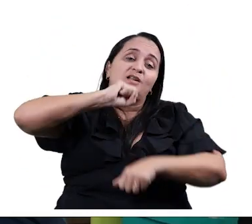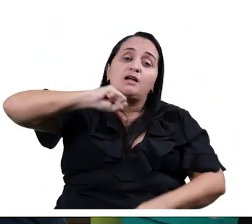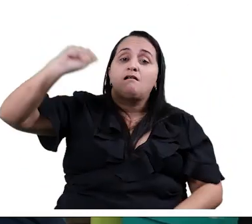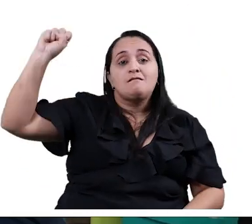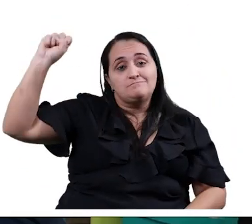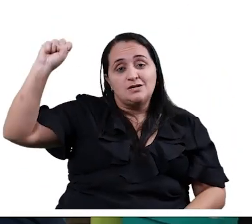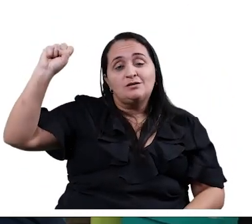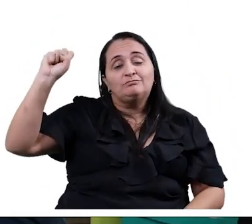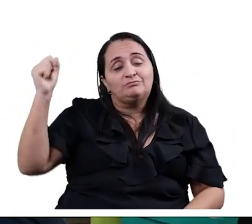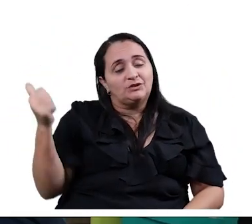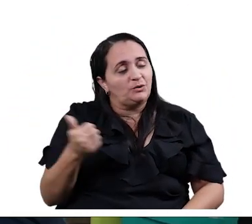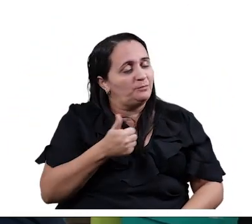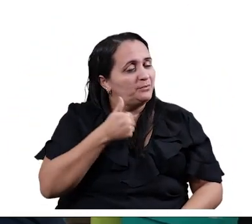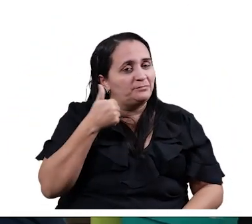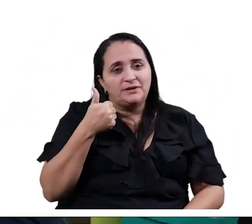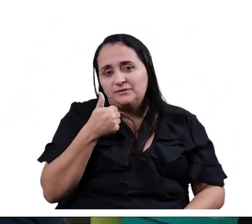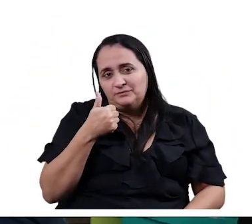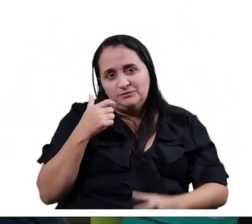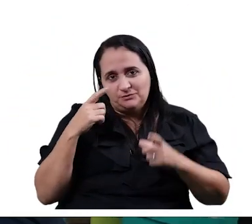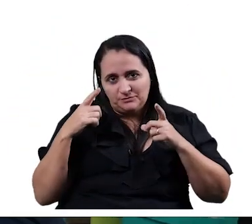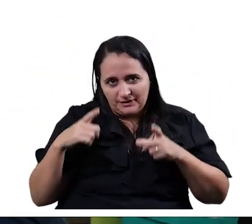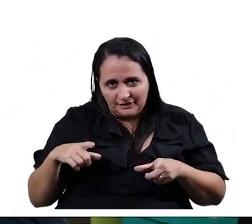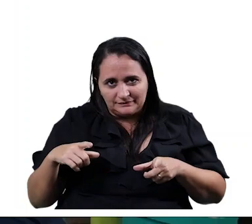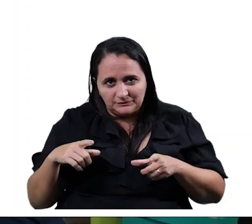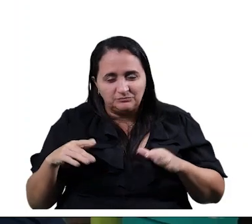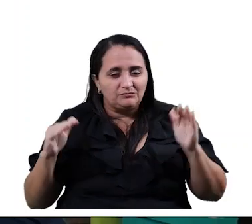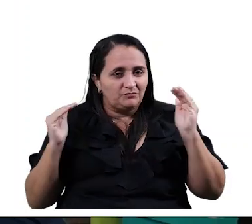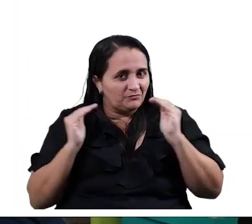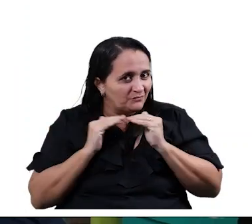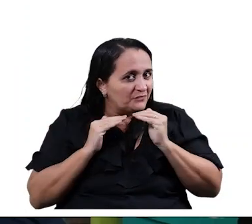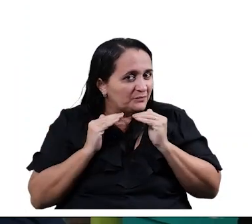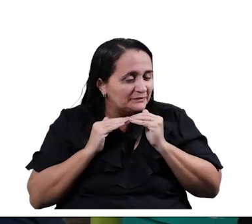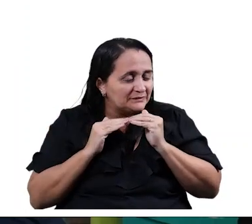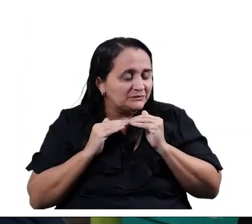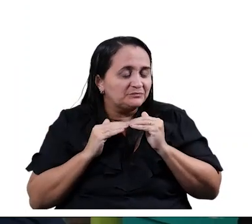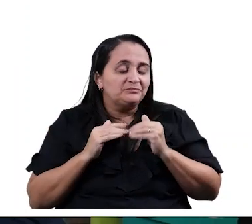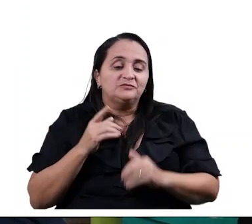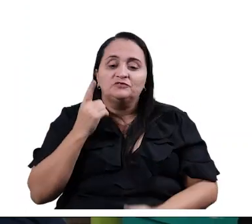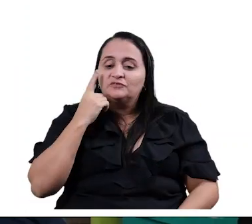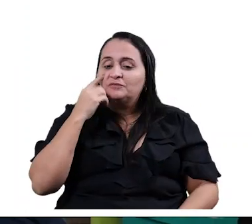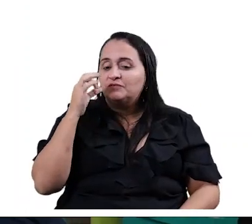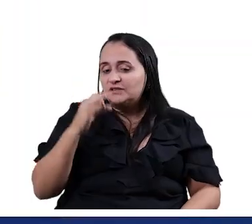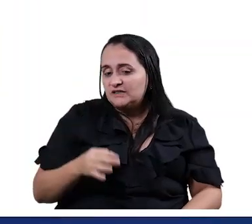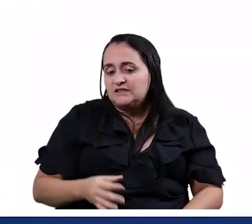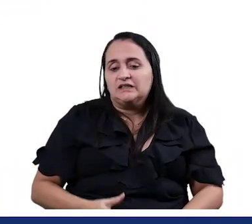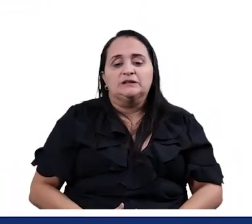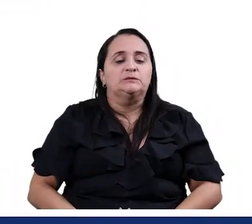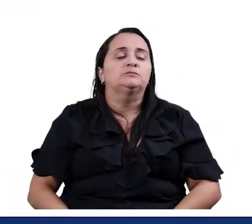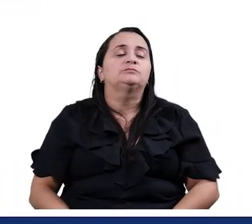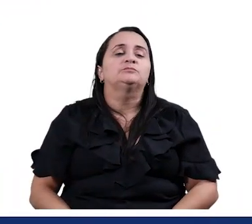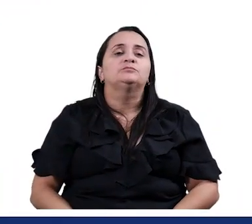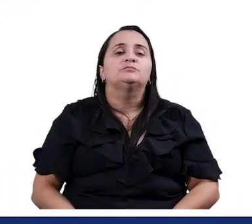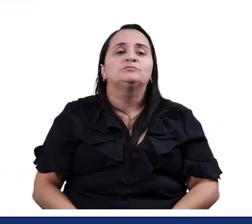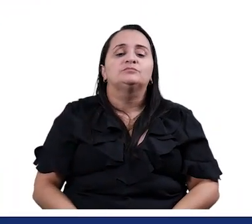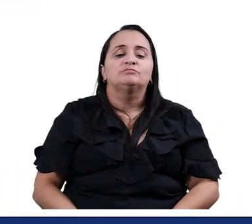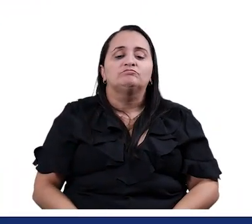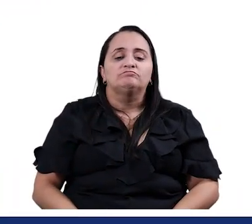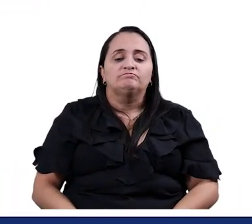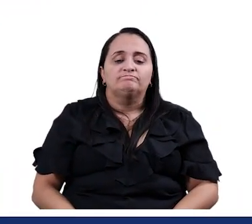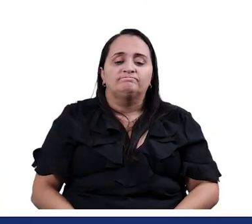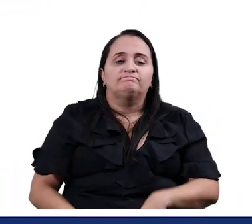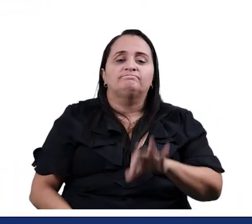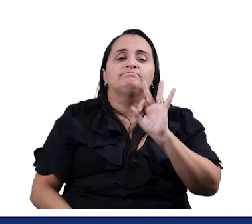campeão, e o campeão é o primeiro lugar. Concorda comigo? Vamos ver se a gente está certo.